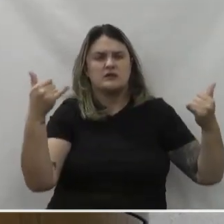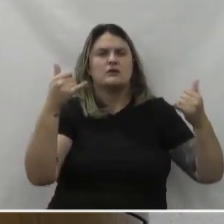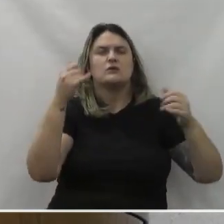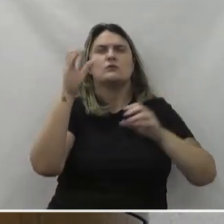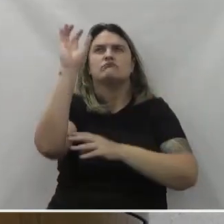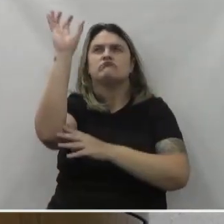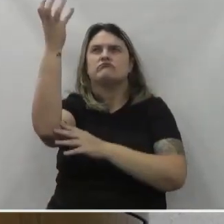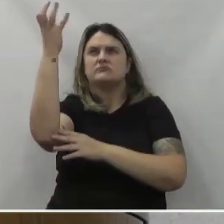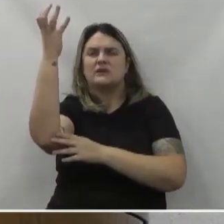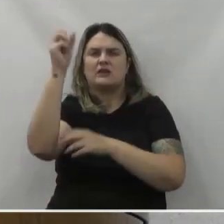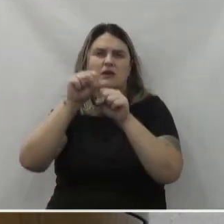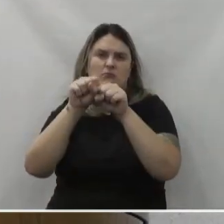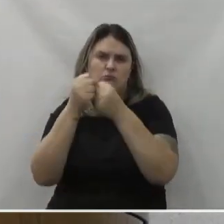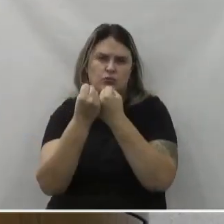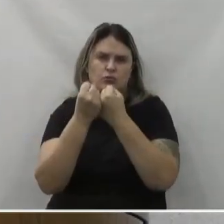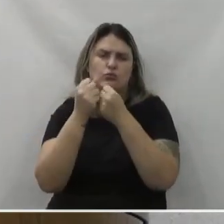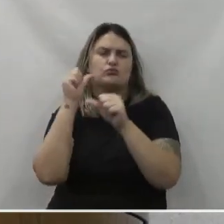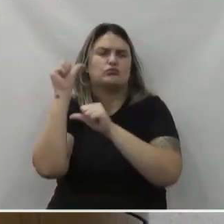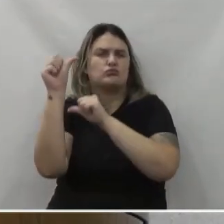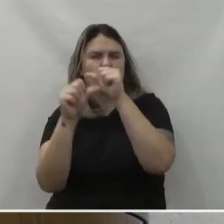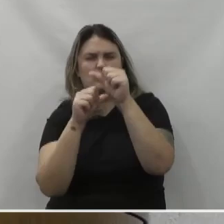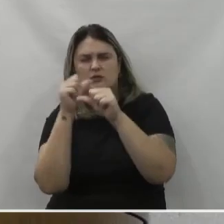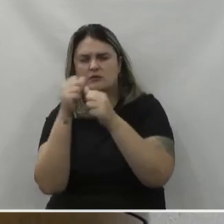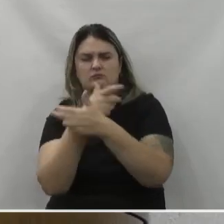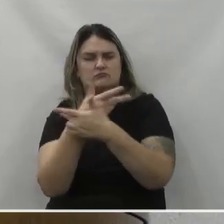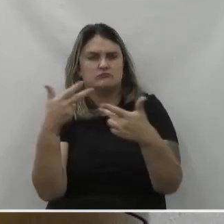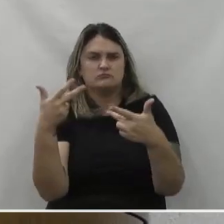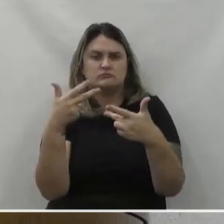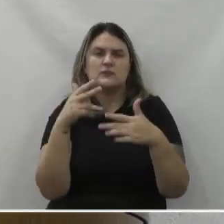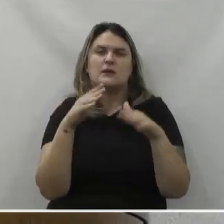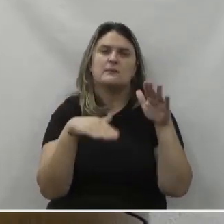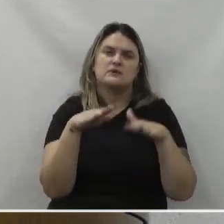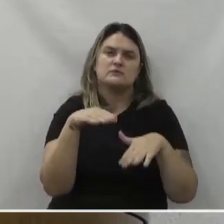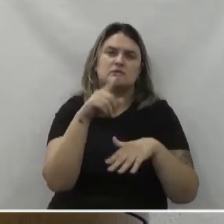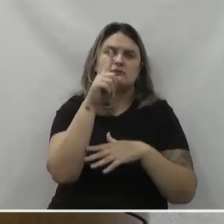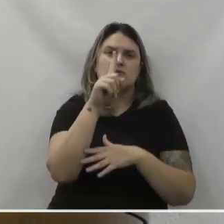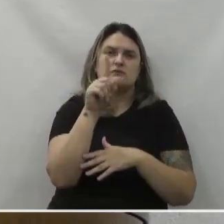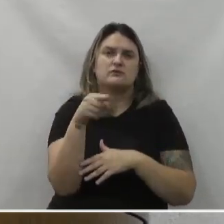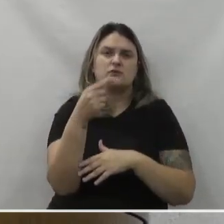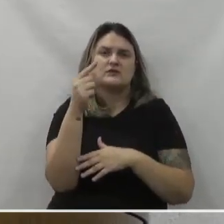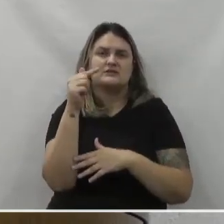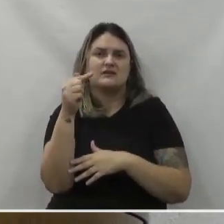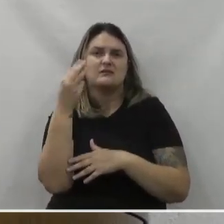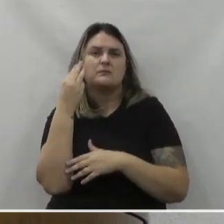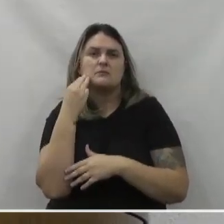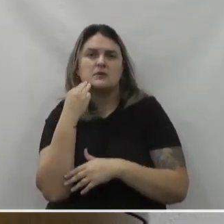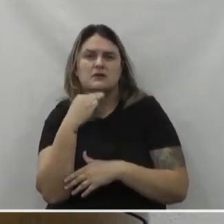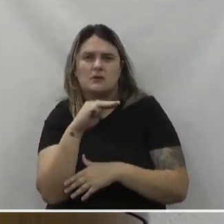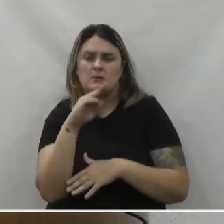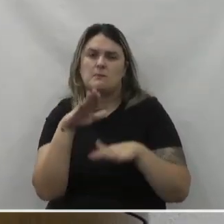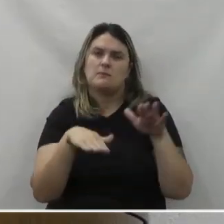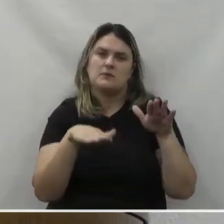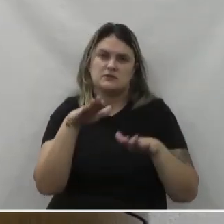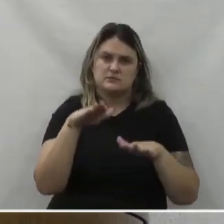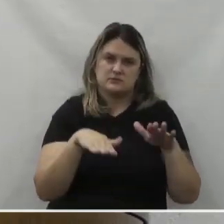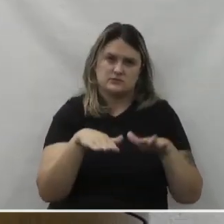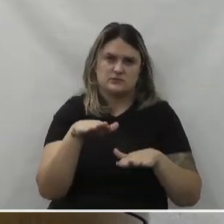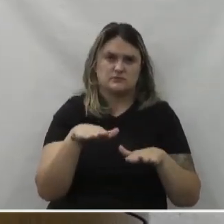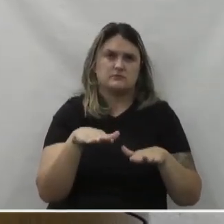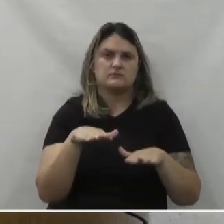luminárias apagadas, as trocas do dia a dia, foi mais 1,7 milhões, aproximadamente, isso